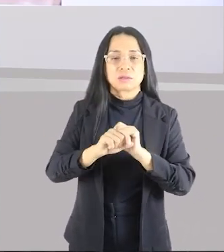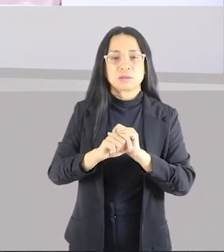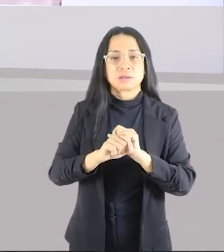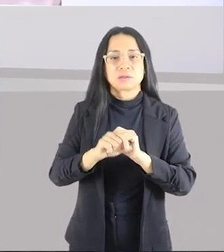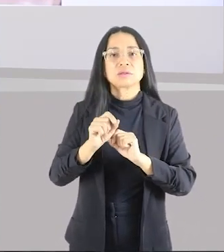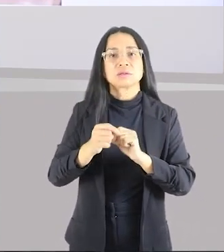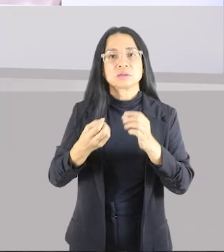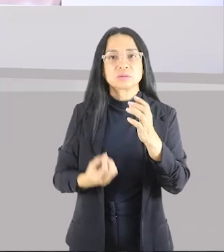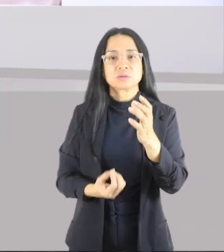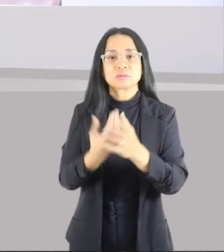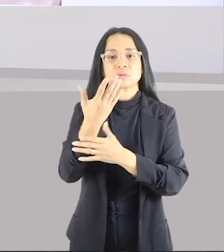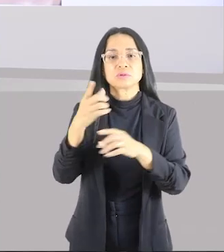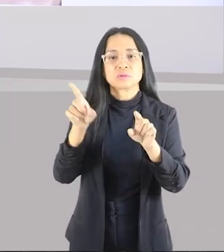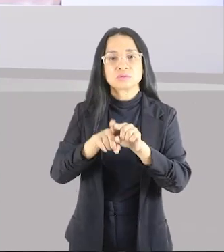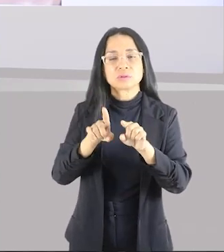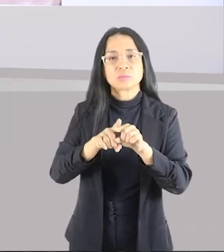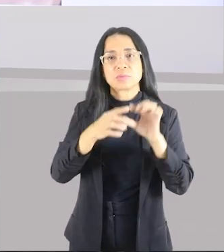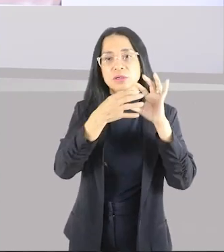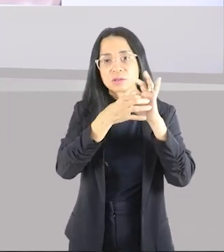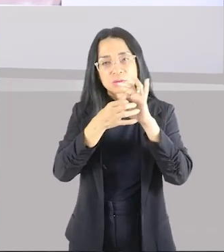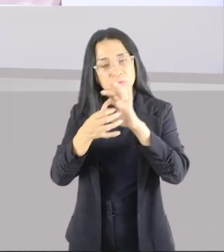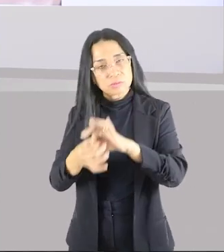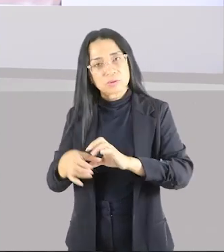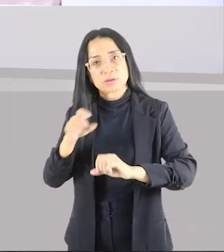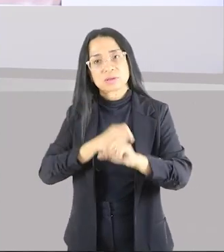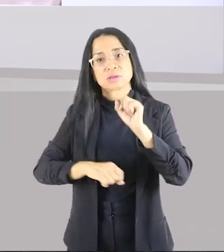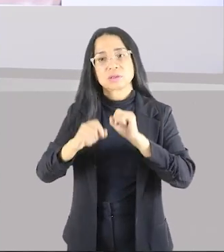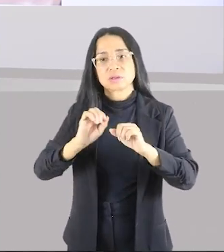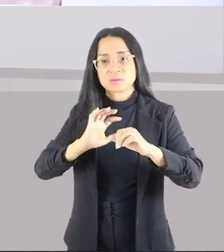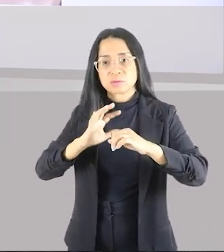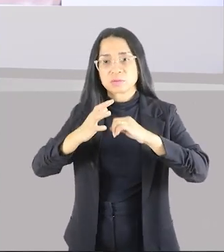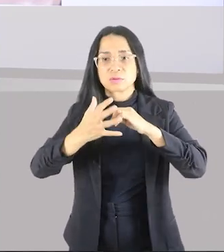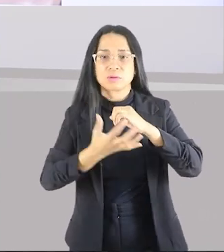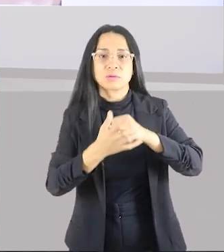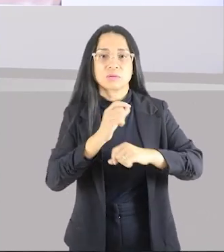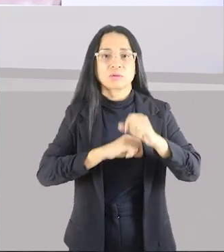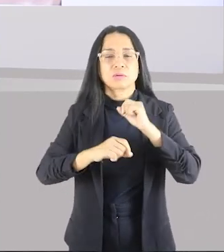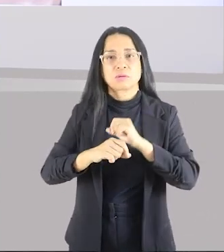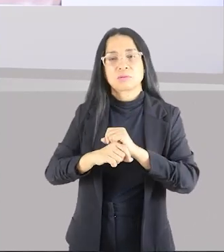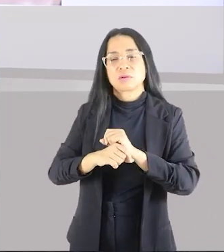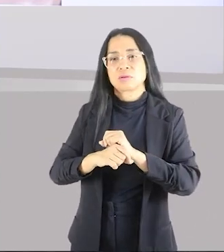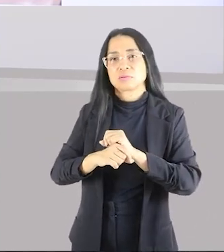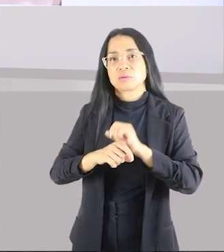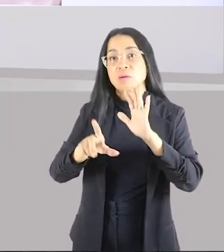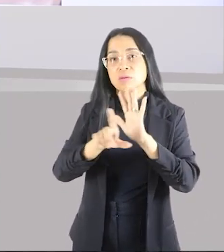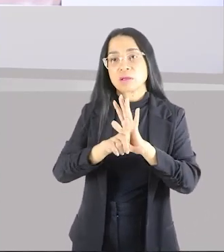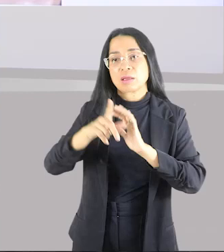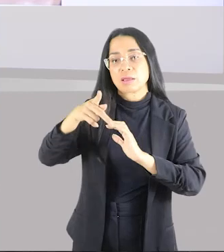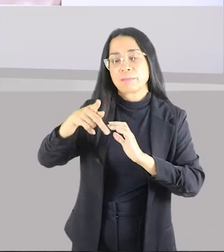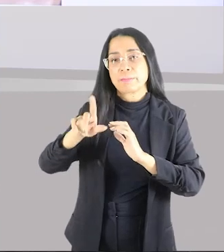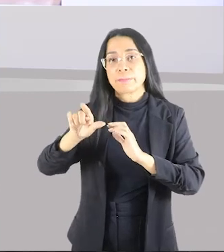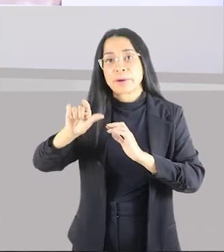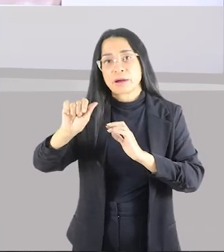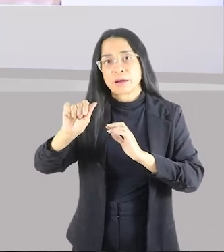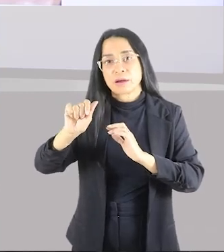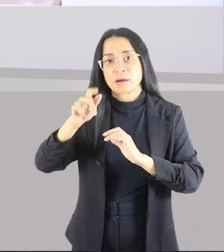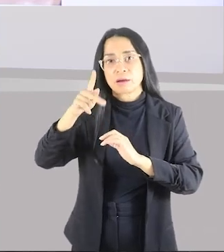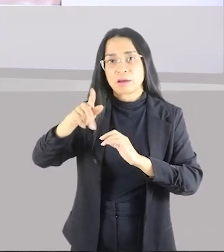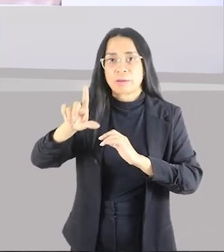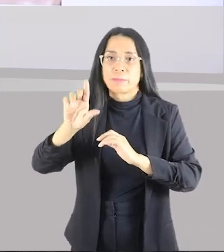que surgiu também durante o contexto pandêmico, que é chamada de Lei Paulo Gustavo, que pretende